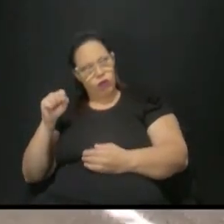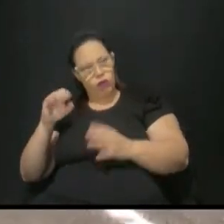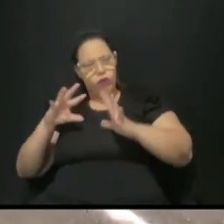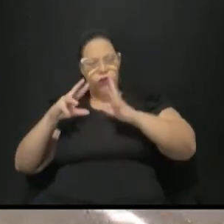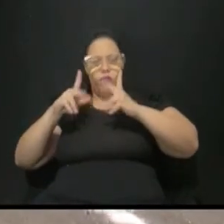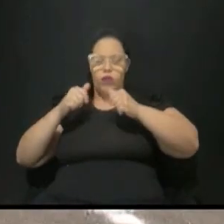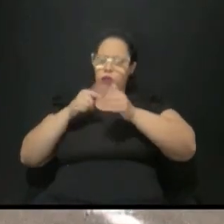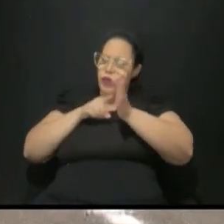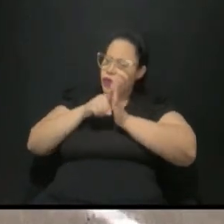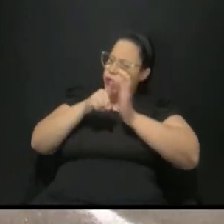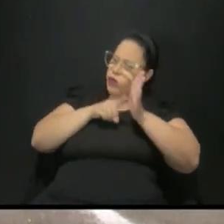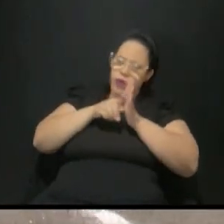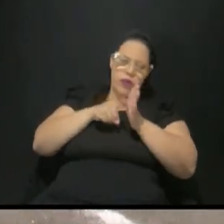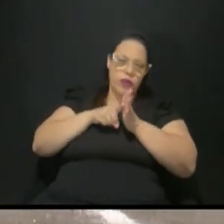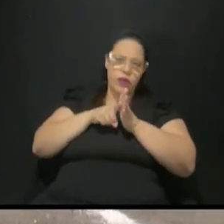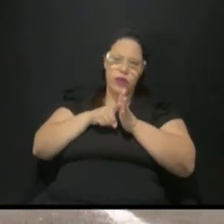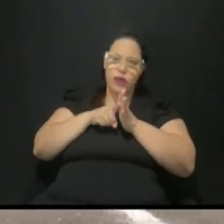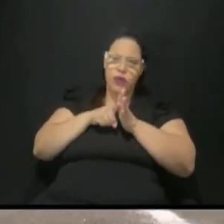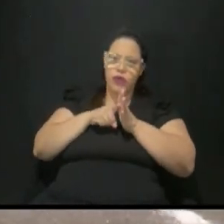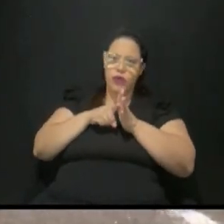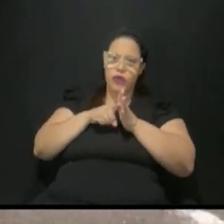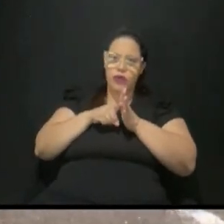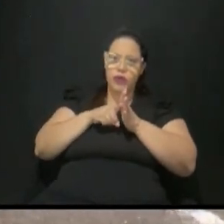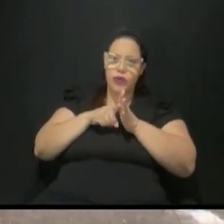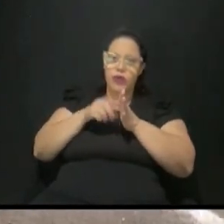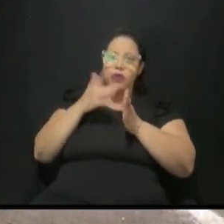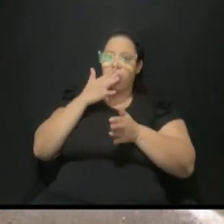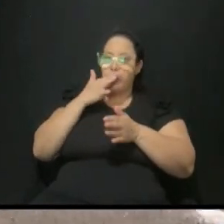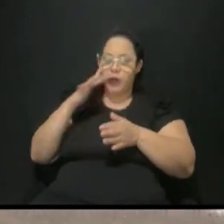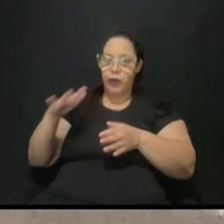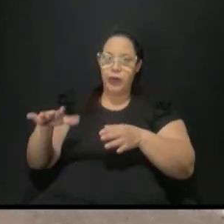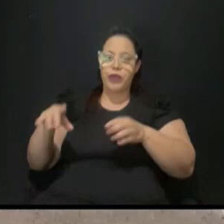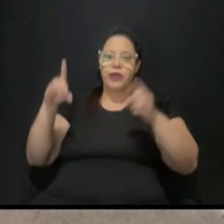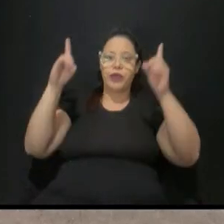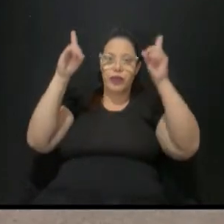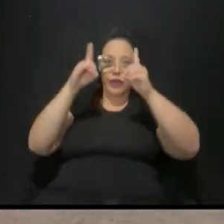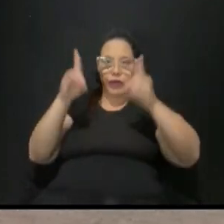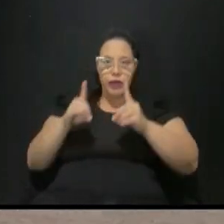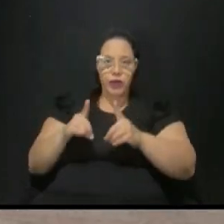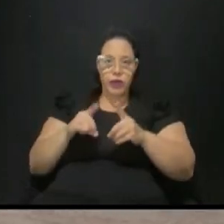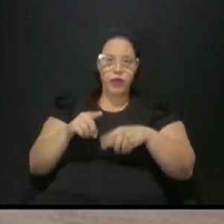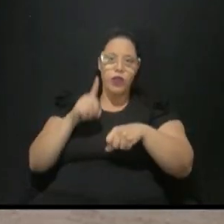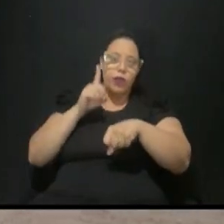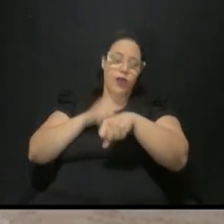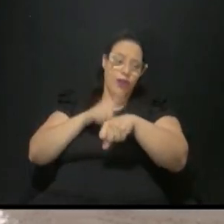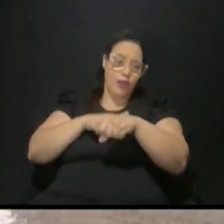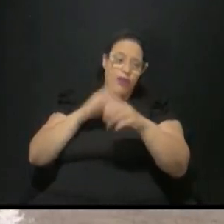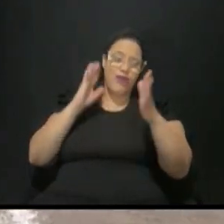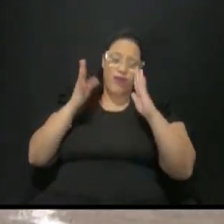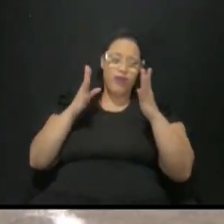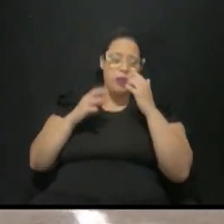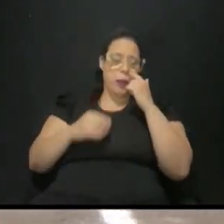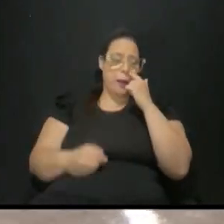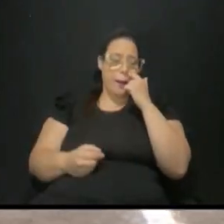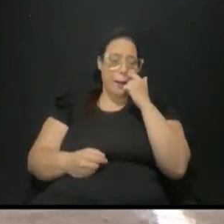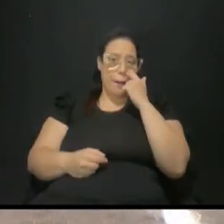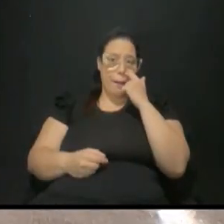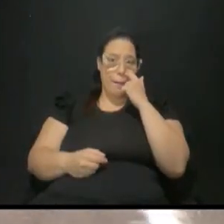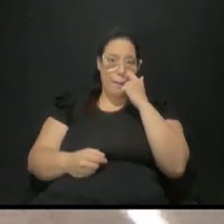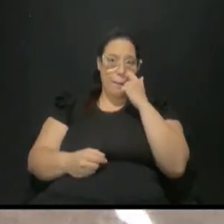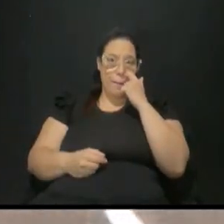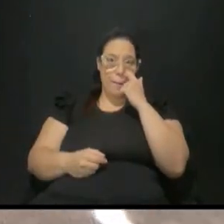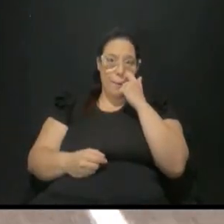que trazem a questão da criança com deficiência e todo desse tempo de maturação, né? Então a gente pega desde da